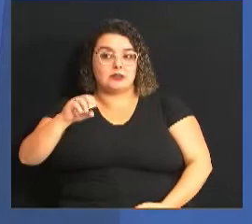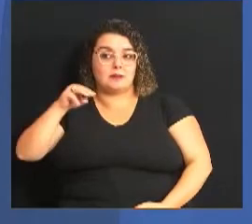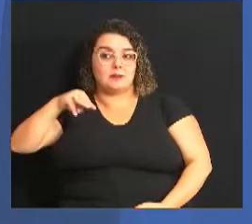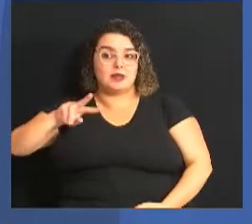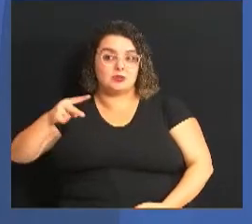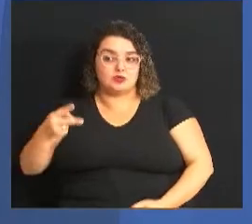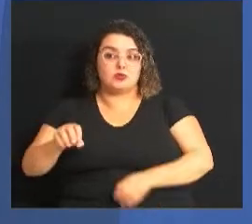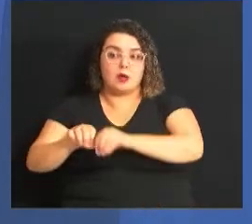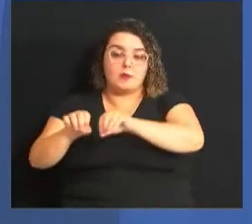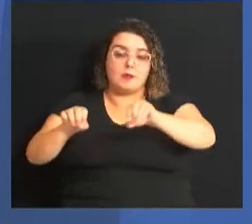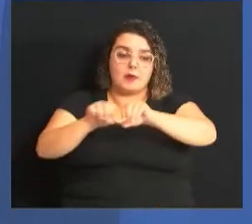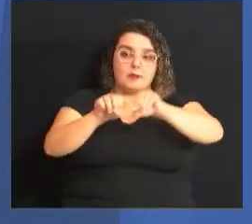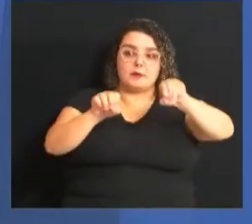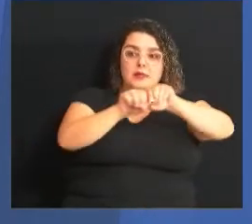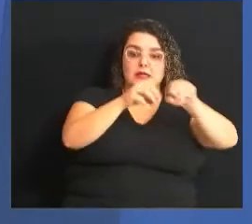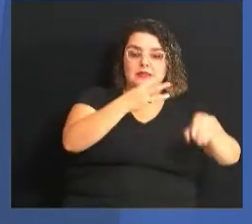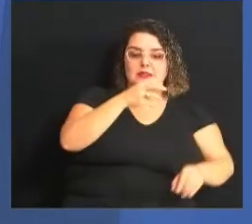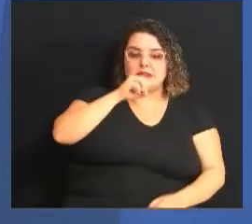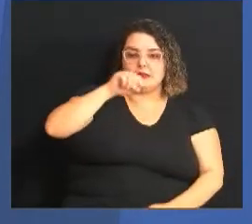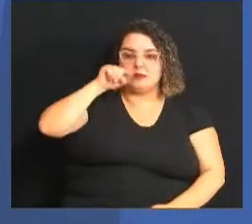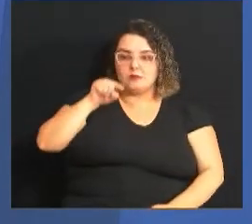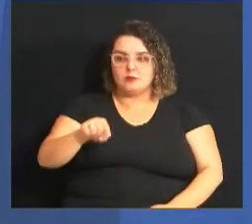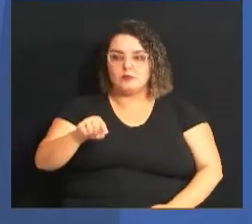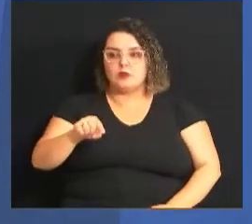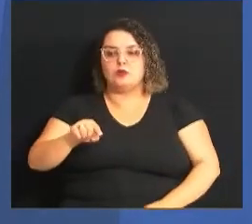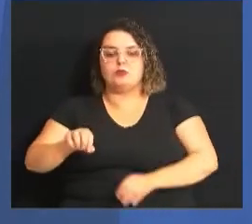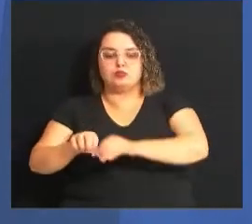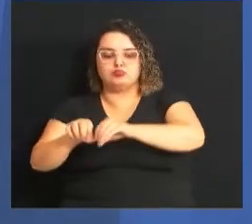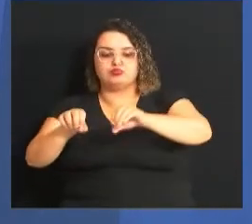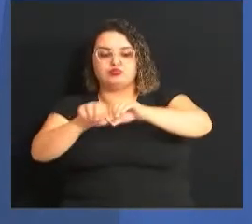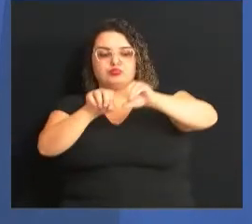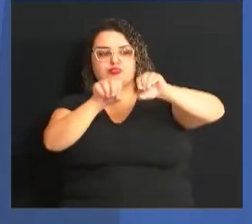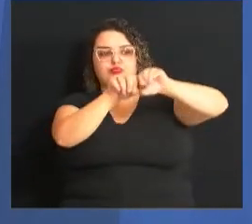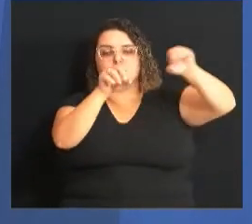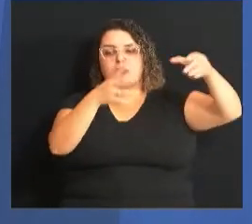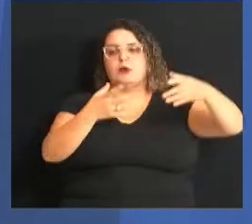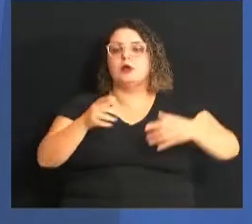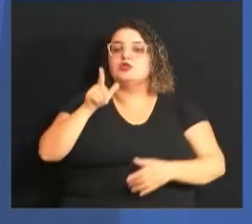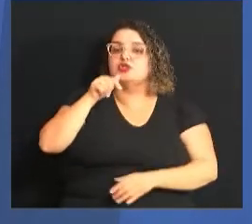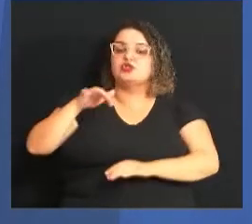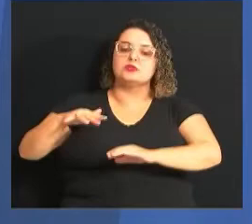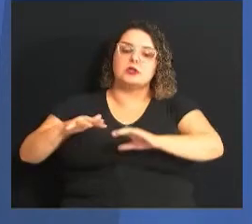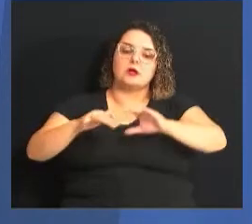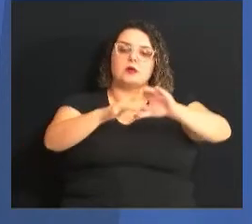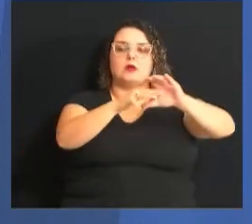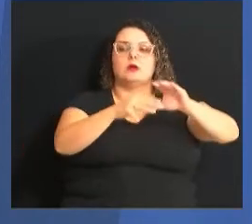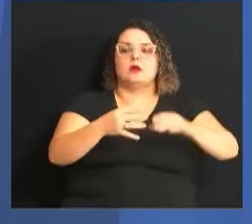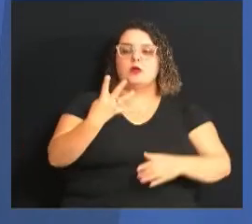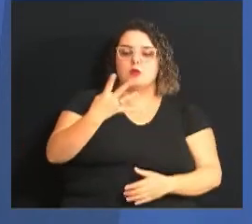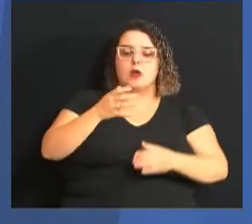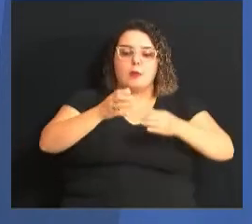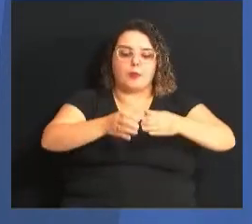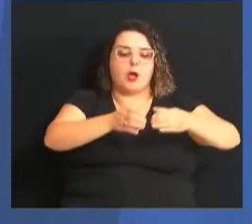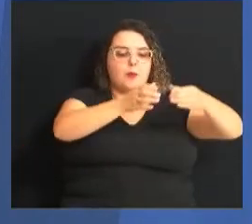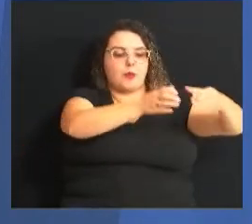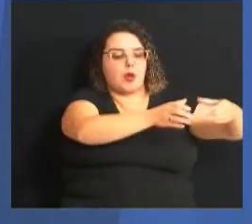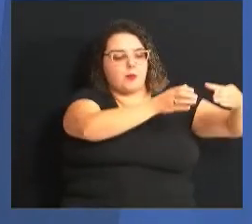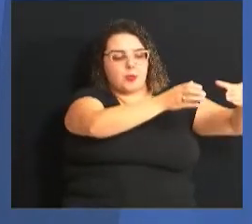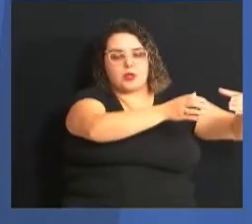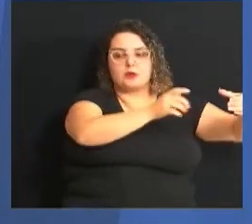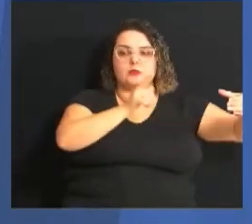30.067 metros de rede de água e a construção de 4 reservatórios, sendo 3 apoiados em